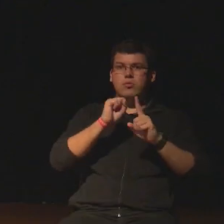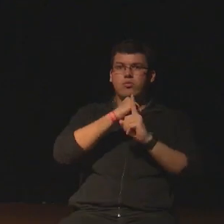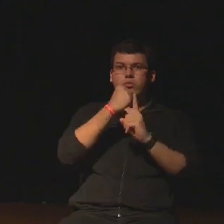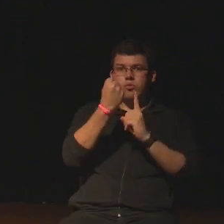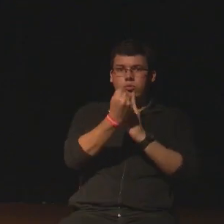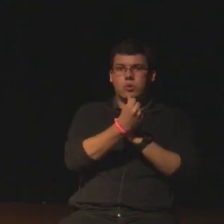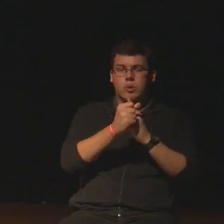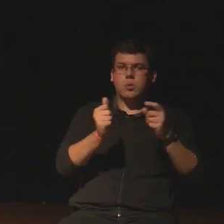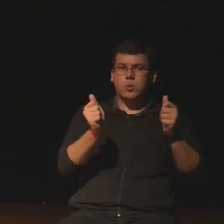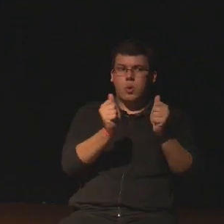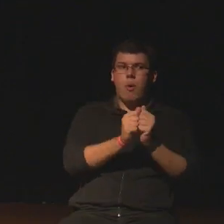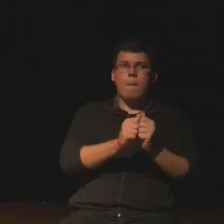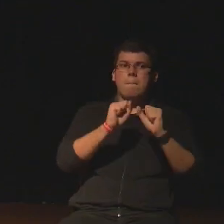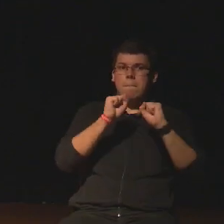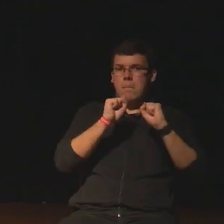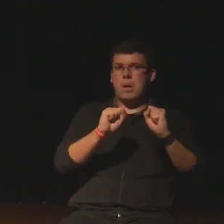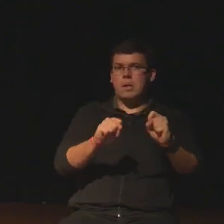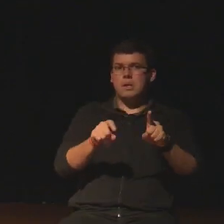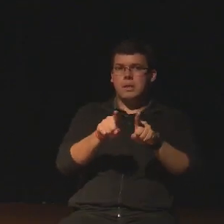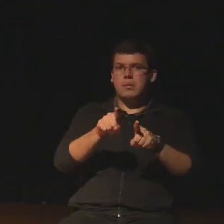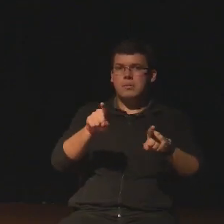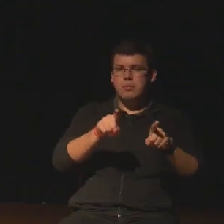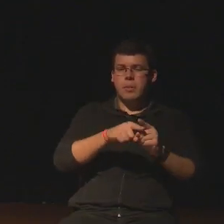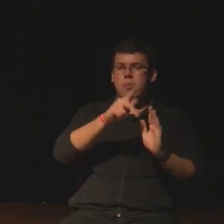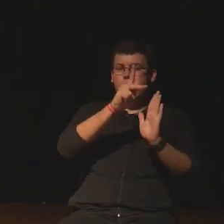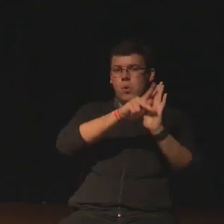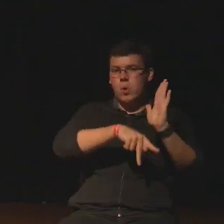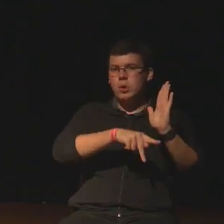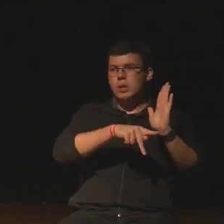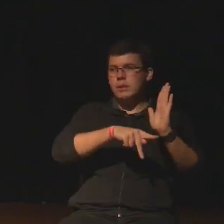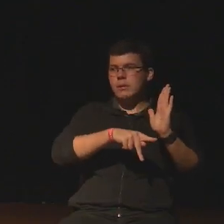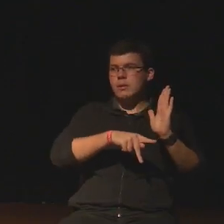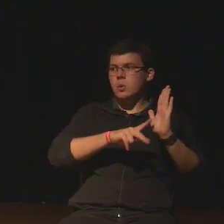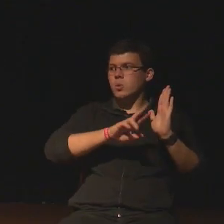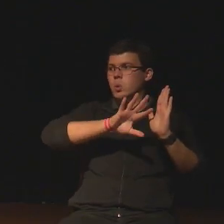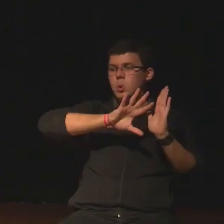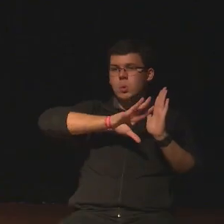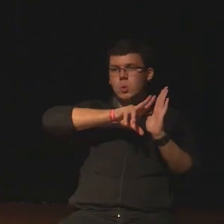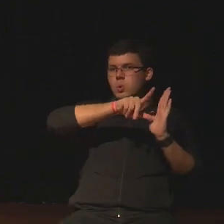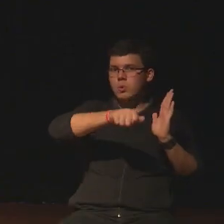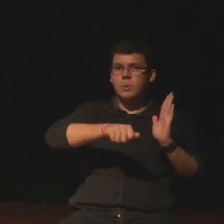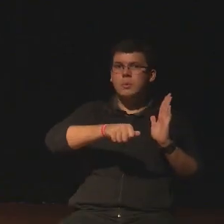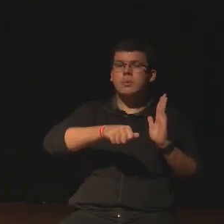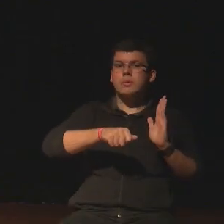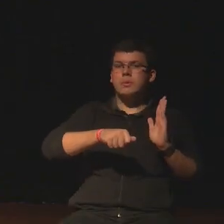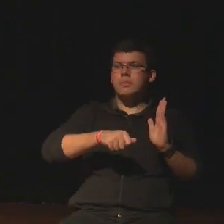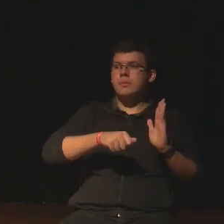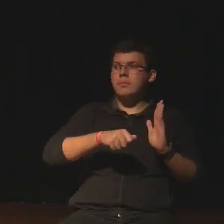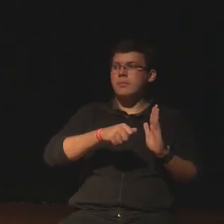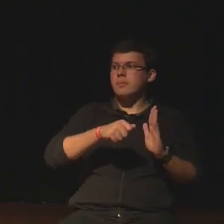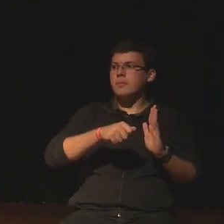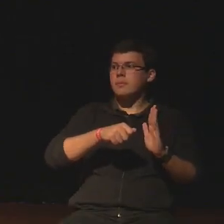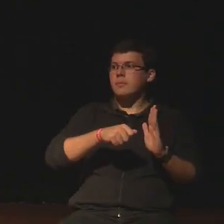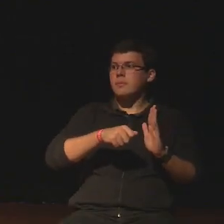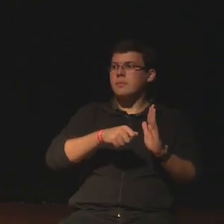ter todas as questões com relação a esse projeto da Participe Mais.